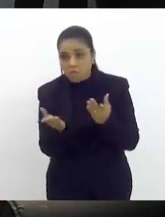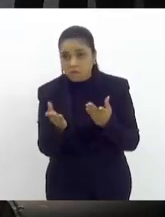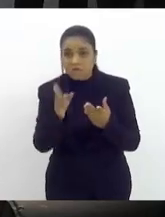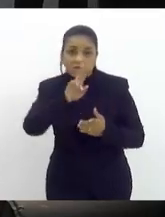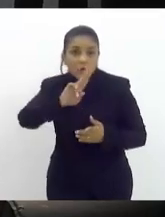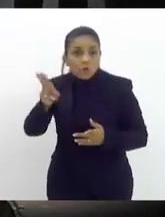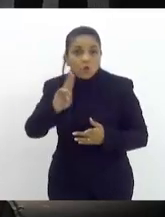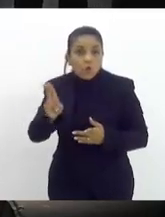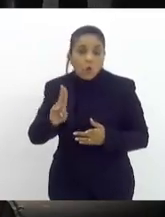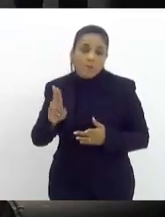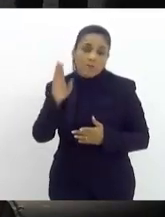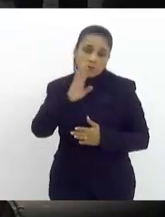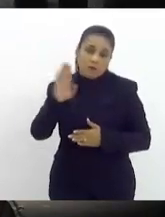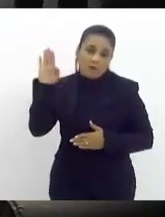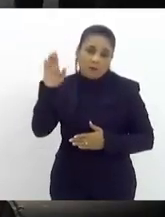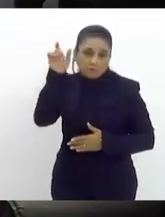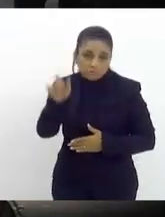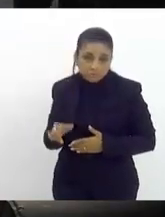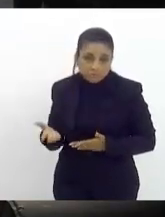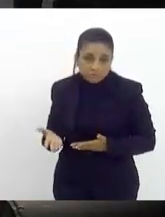Para Adolfo Fandé, sim.